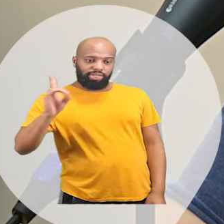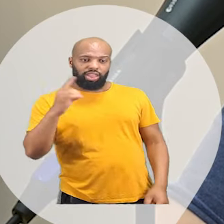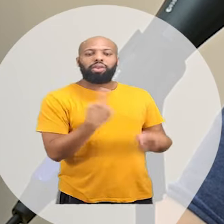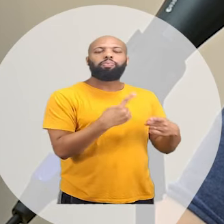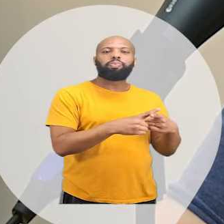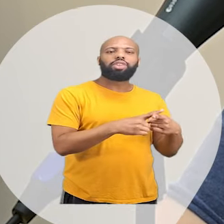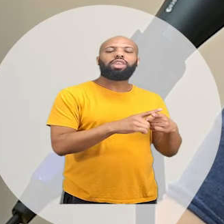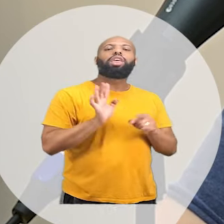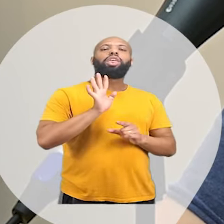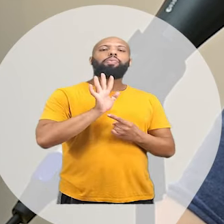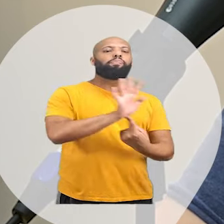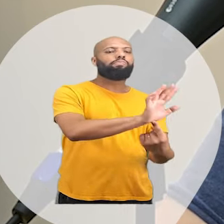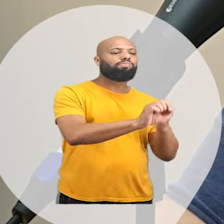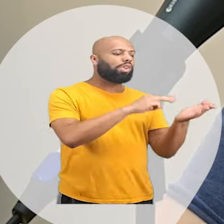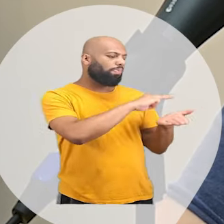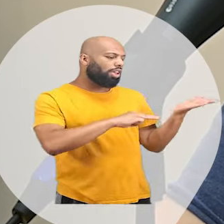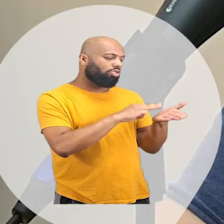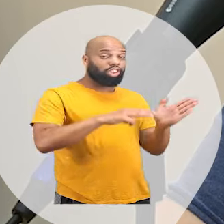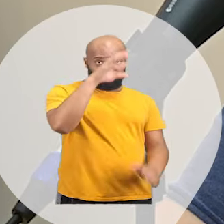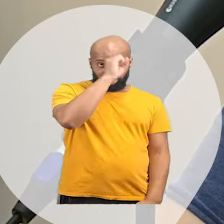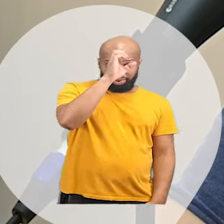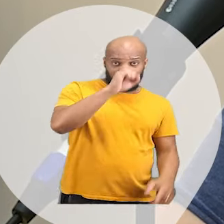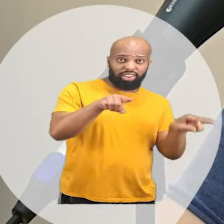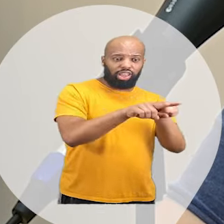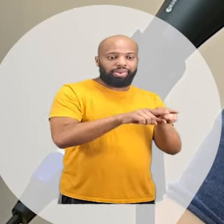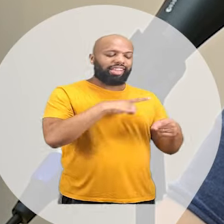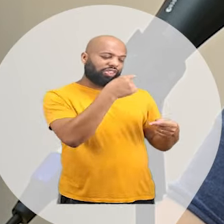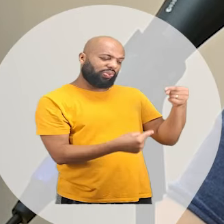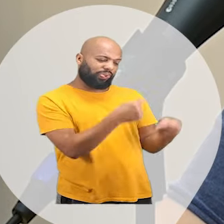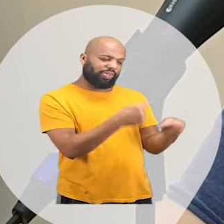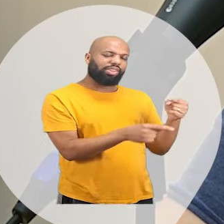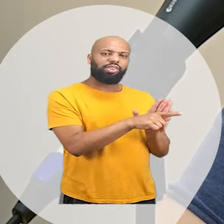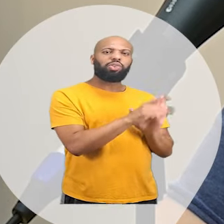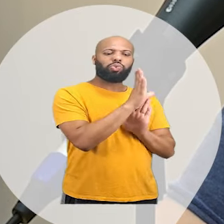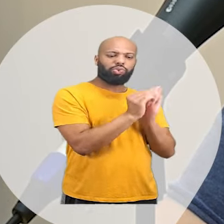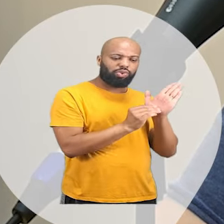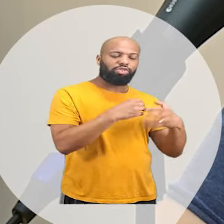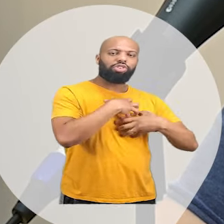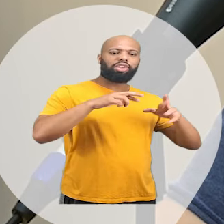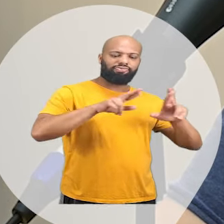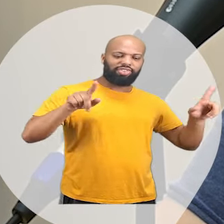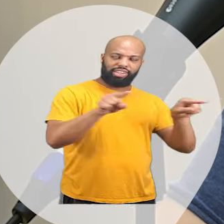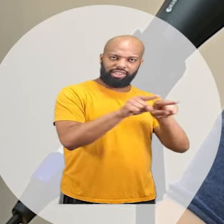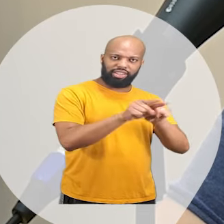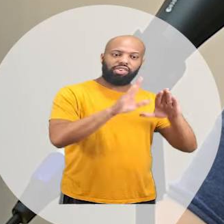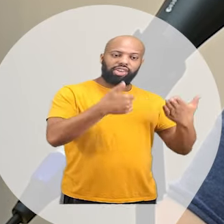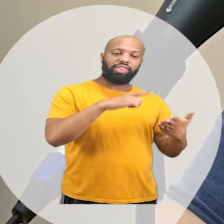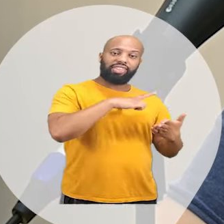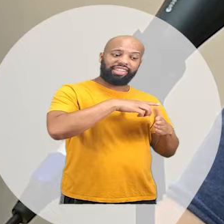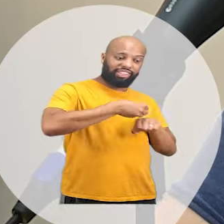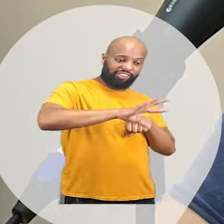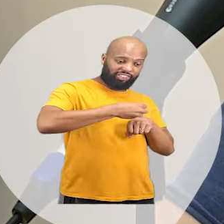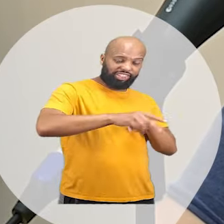porque ele está propondo uma metodologia de aprendizado e também discussão dos conteúdos diferenciada então